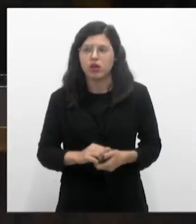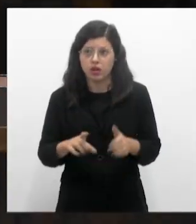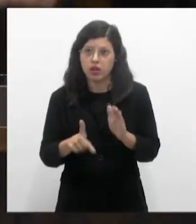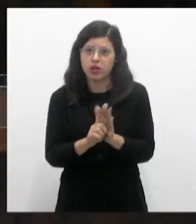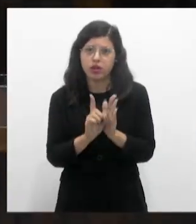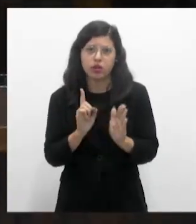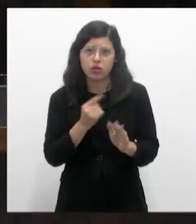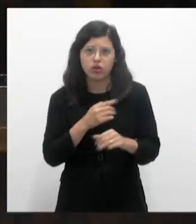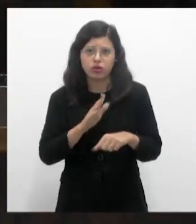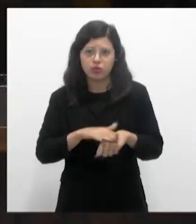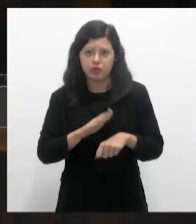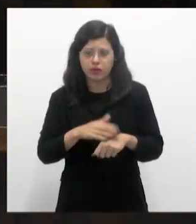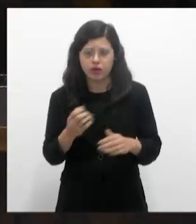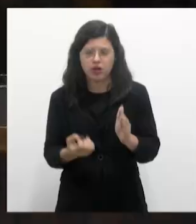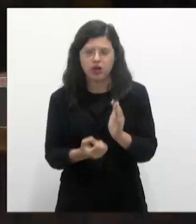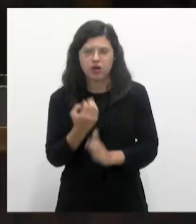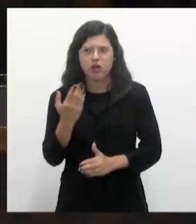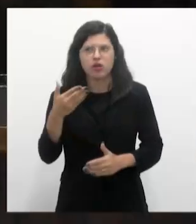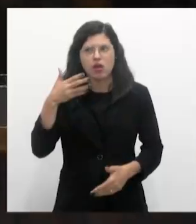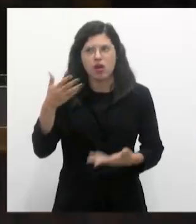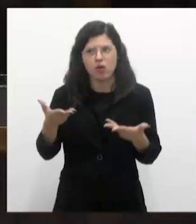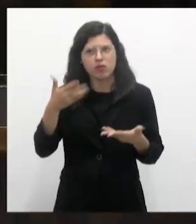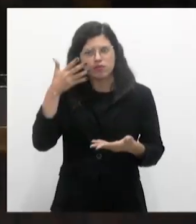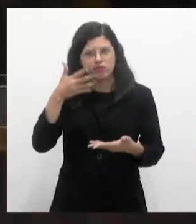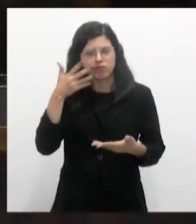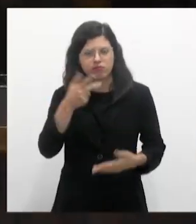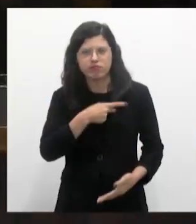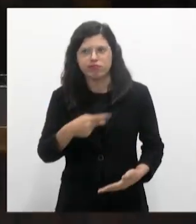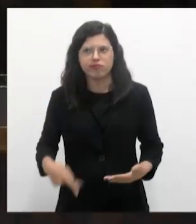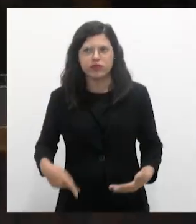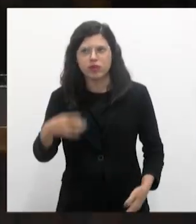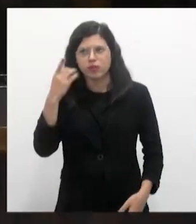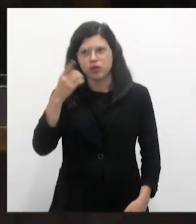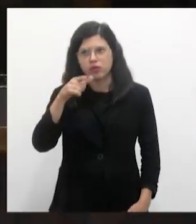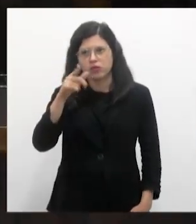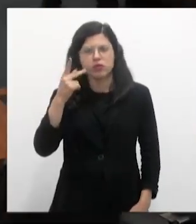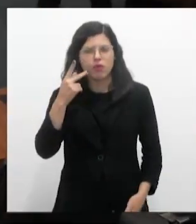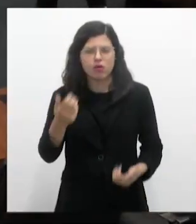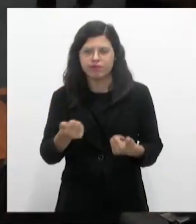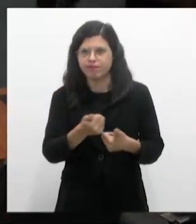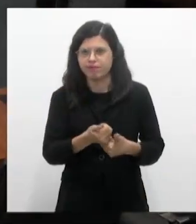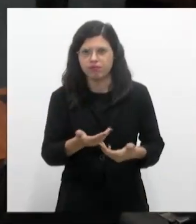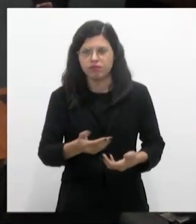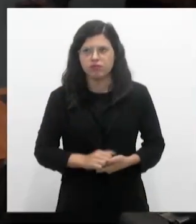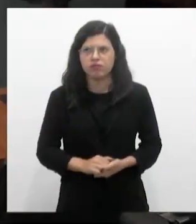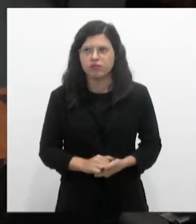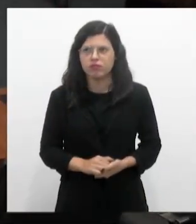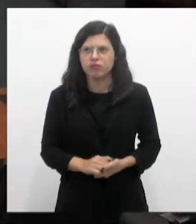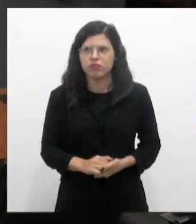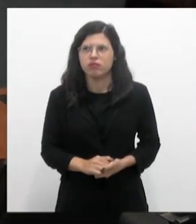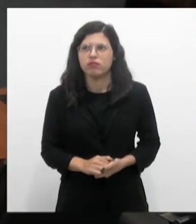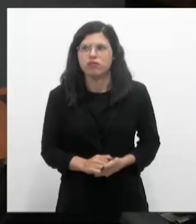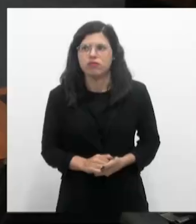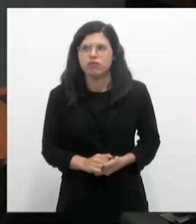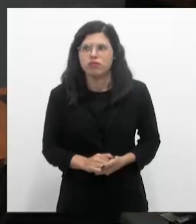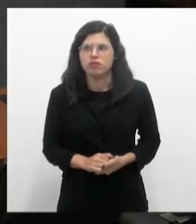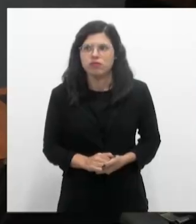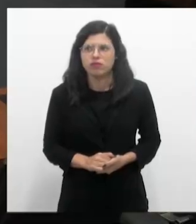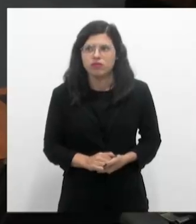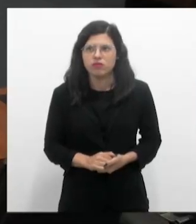palavra aqui, Vossa Excelência, e passo a presidência ao deputado Luiz Paulo Corrêa da Rocha. Deputado